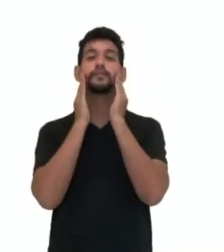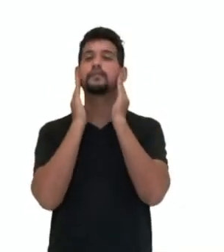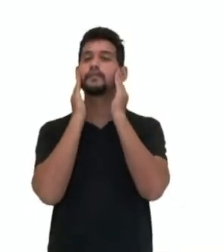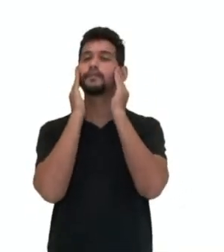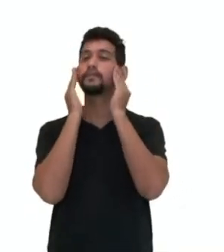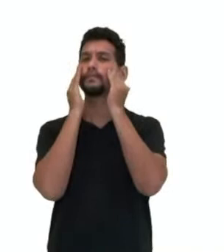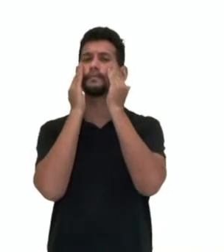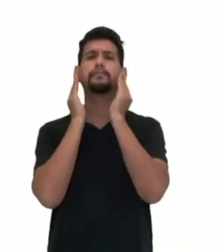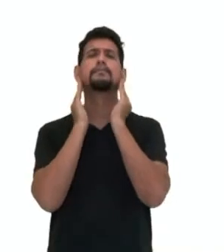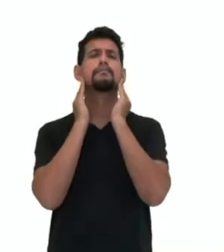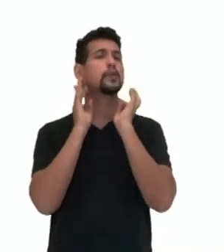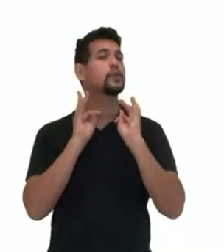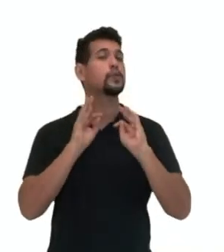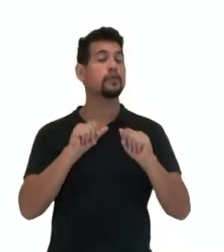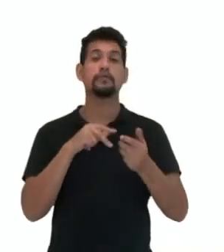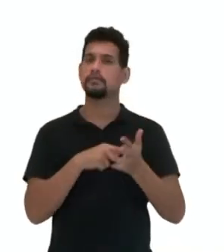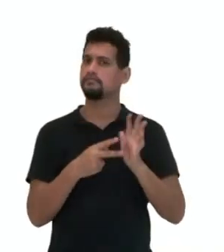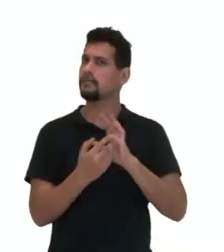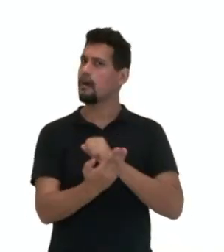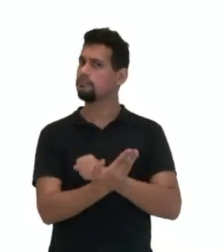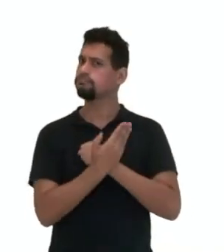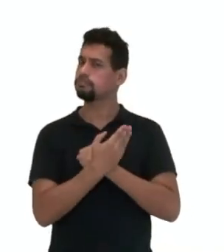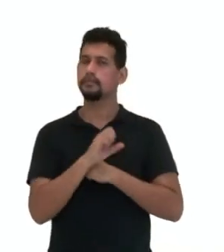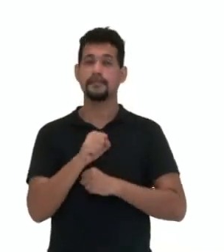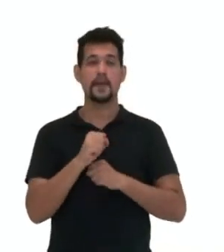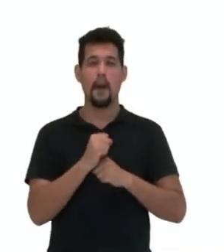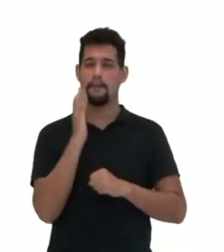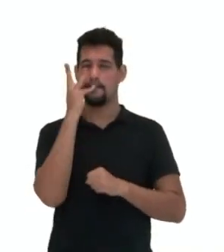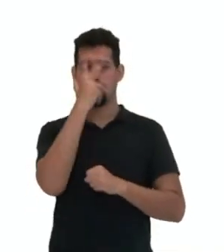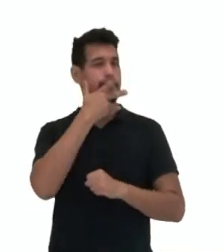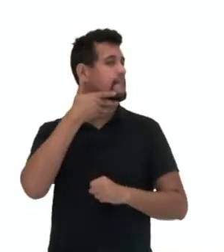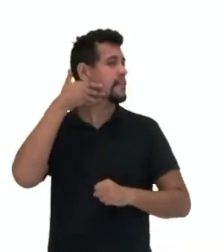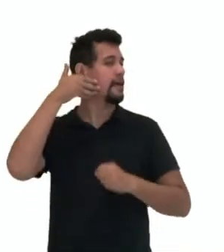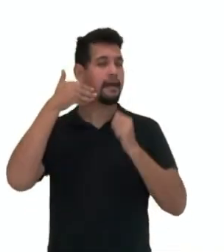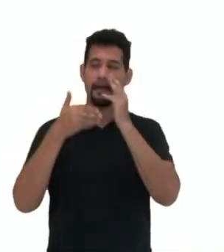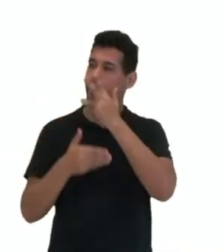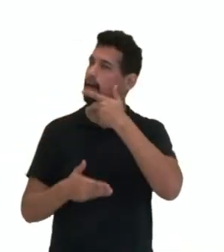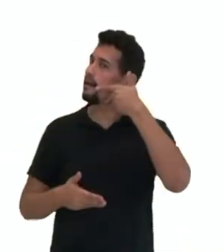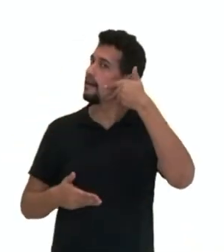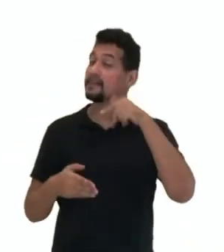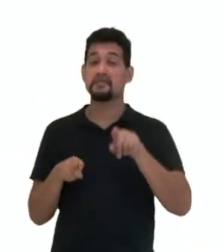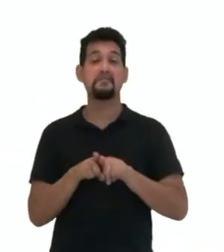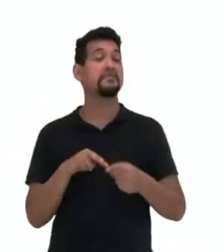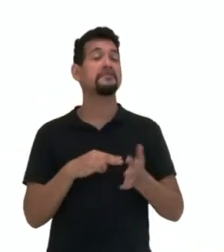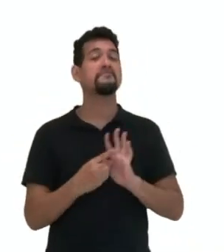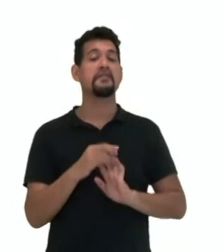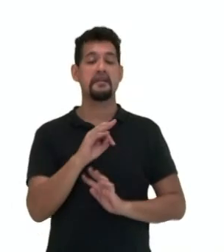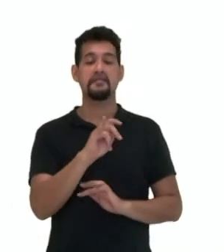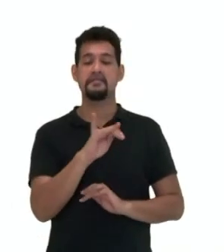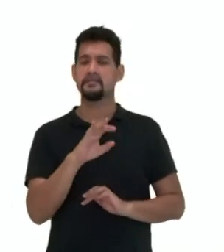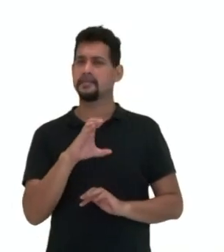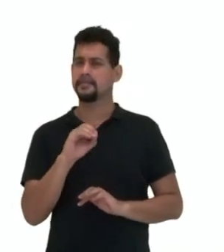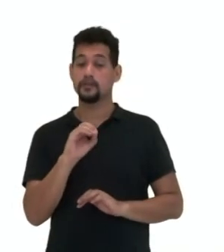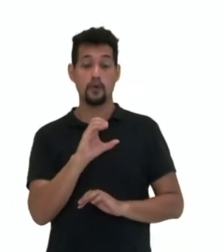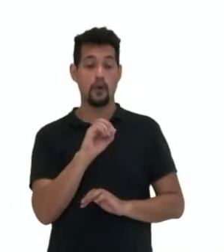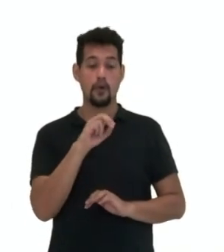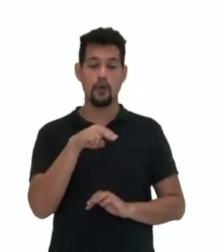elasticidade. Então, ele é um grande aliado à beleza, né? À saúde e à beleza. E ele é um tipo de tecido conjuntivo.